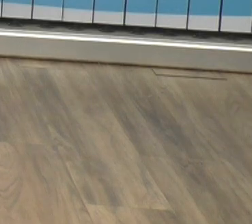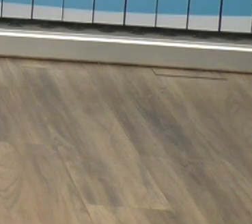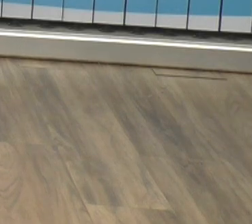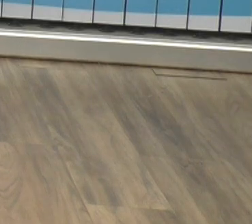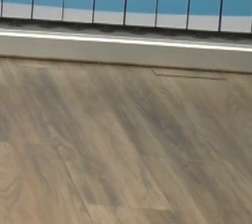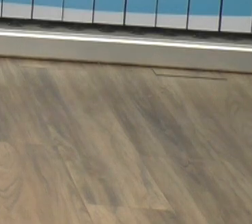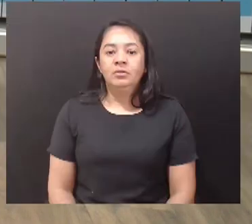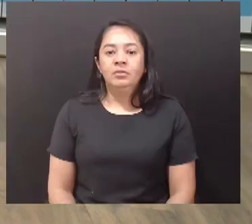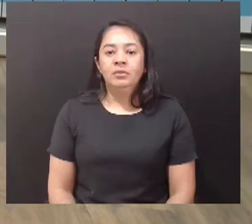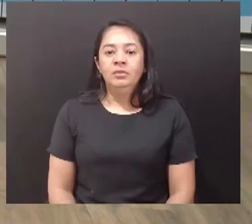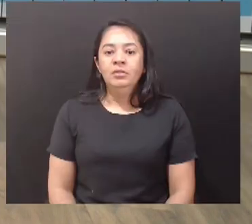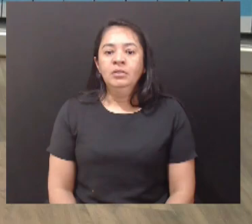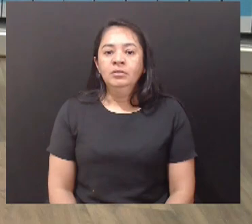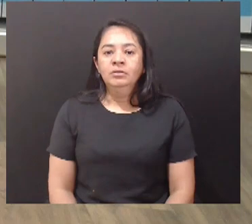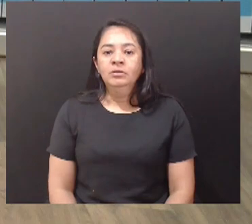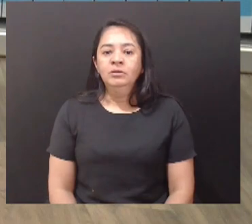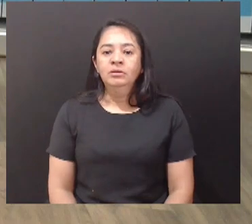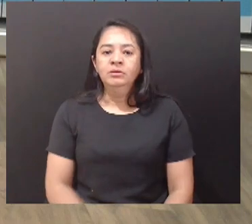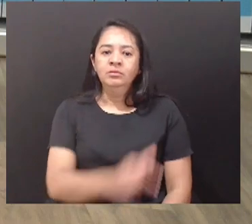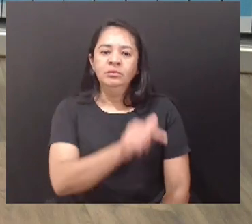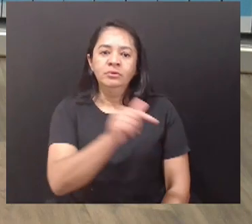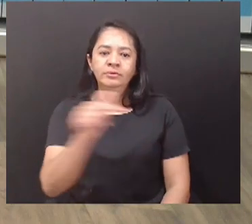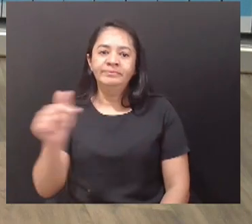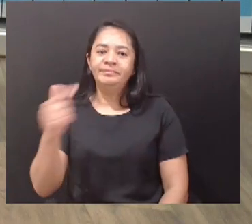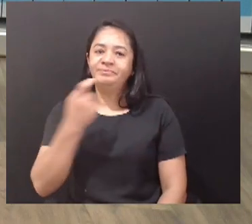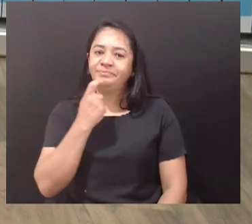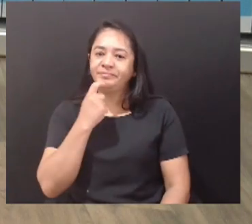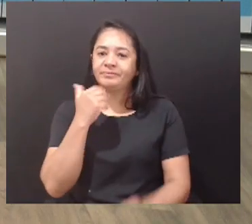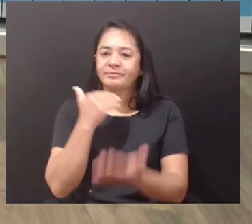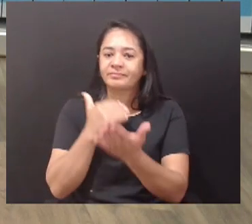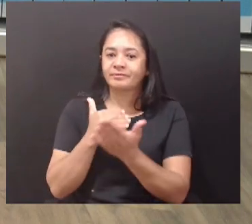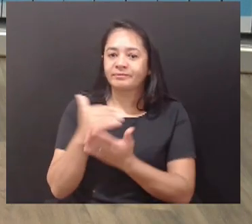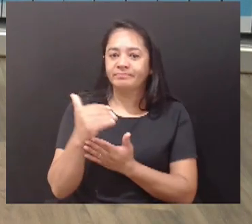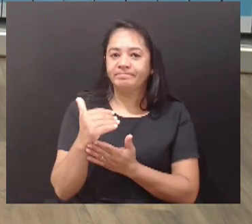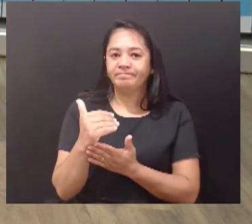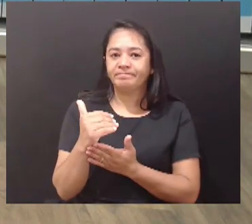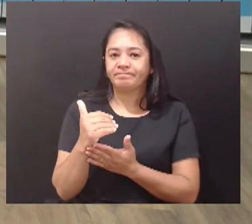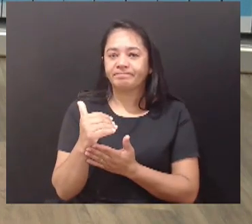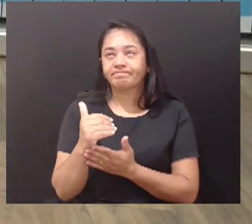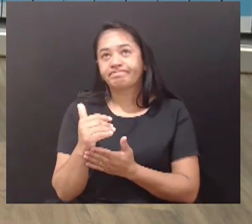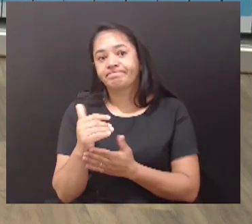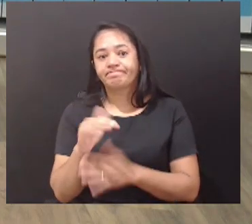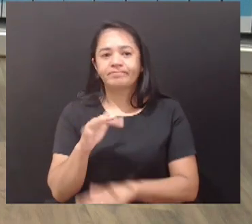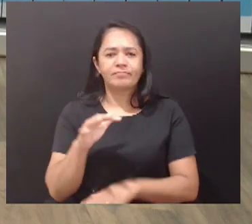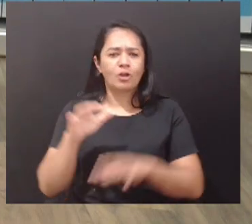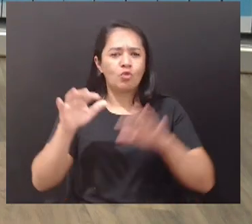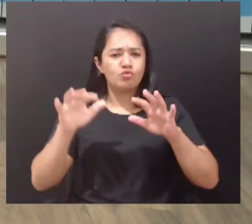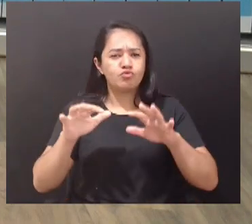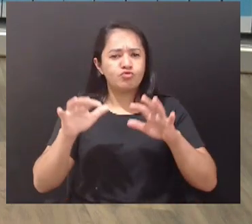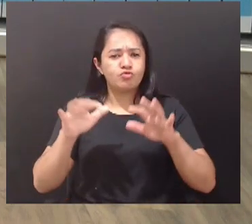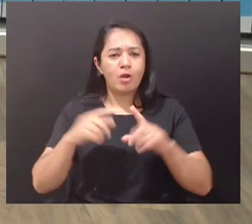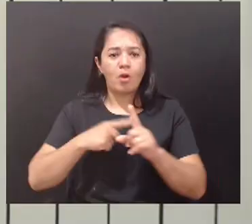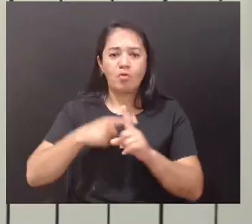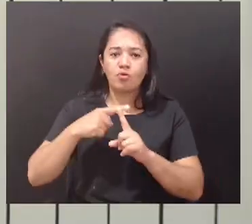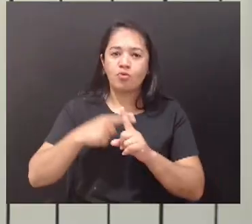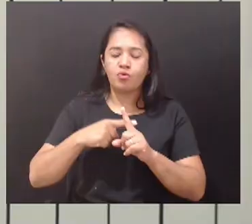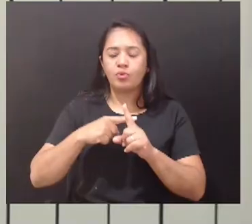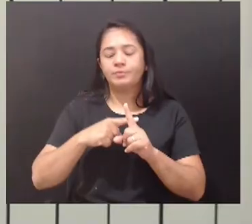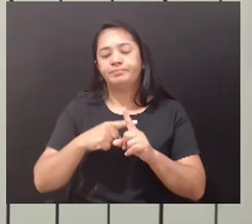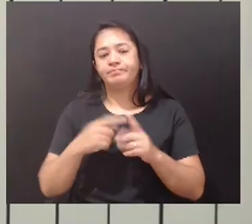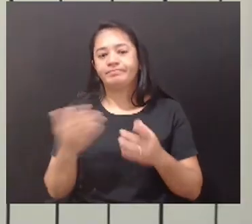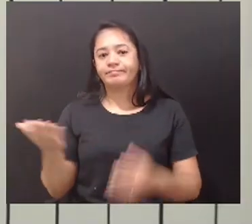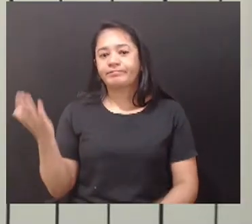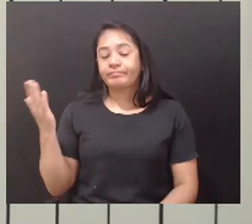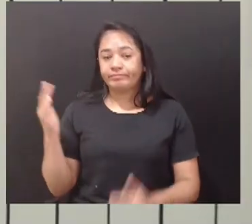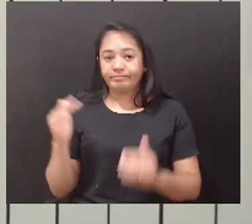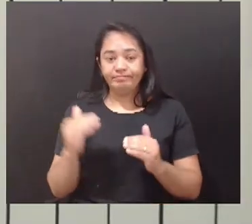A semana em Campinas começa com pouca probabilidade de chuva e temperaturas amenas. Olha só, de acordo com o